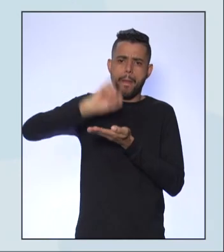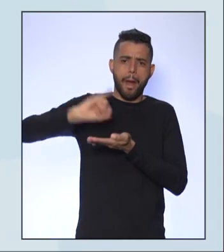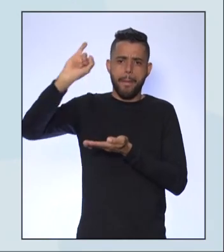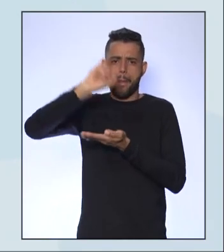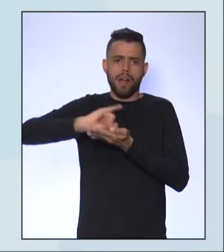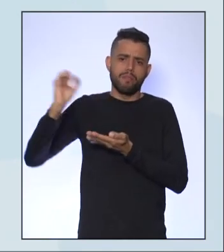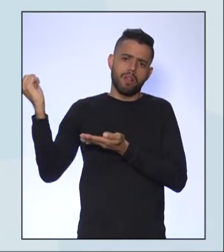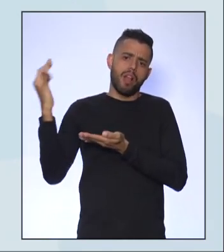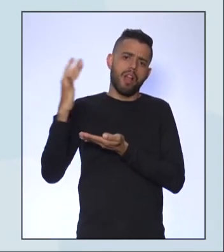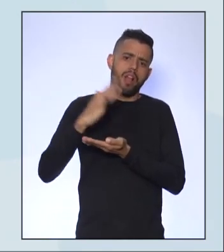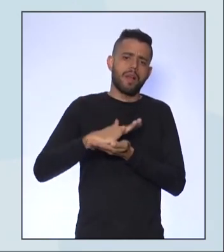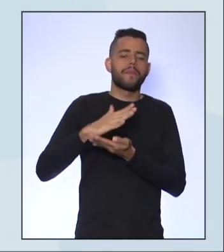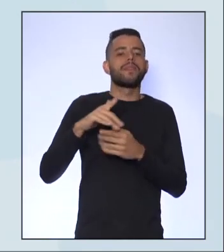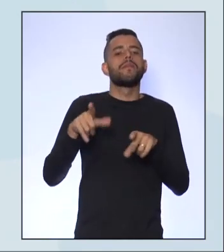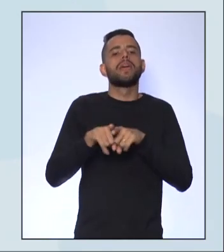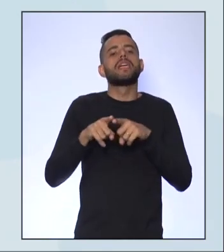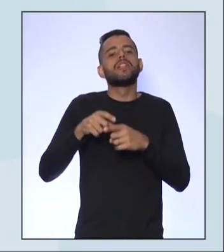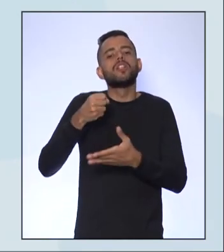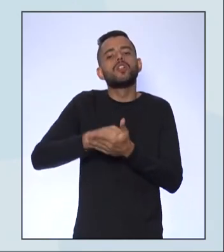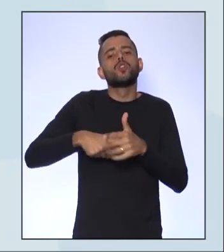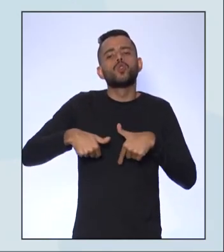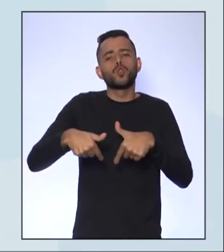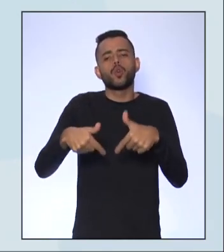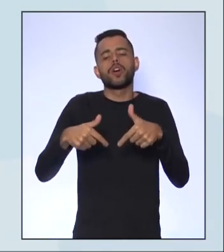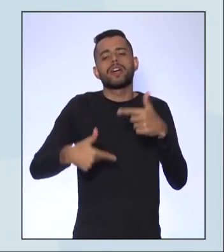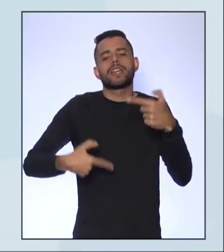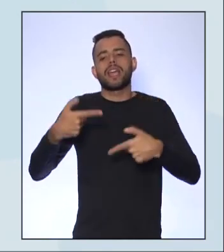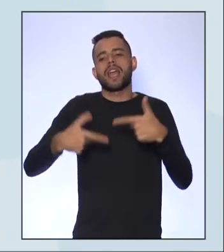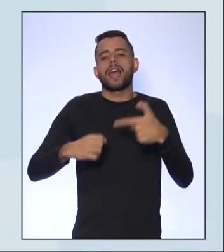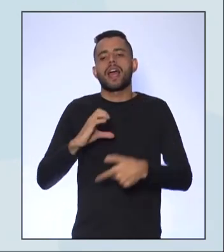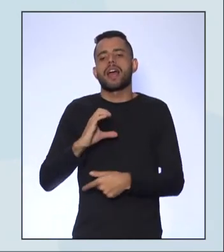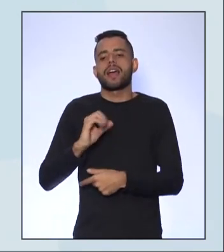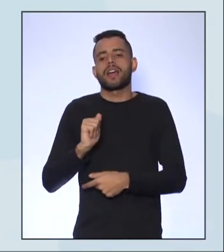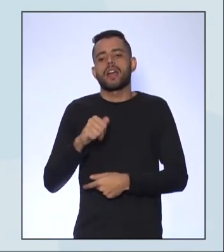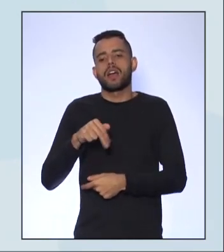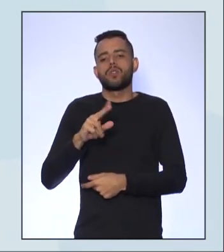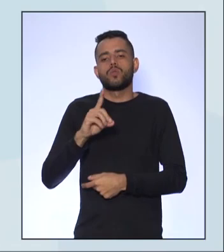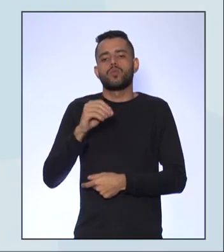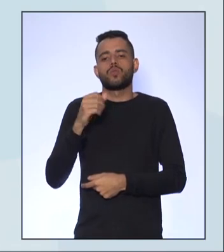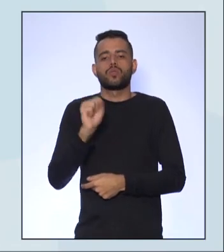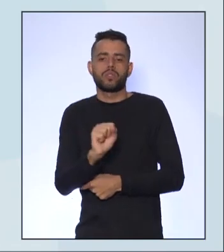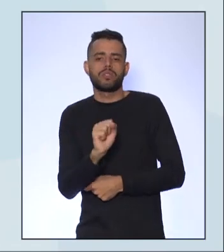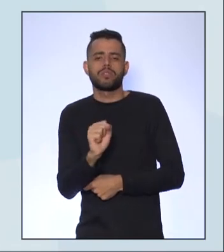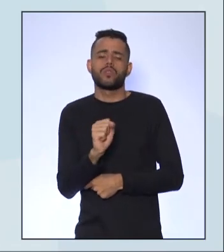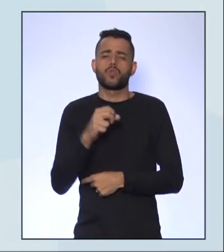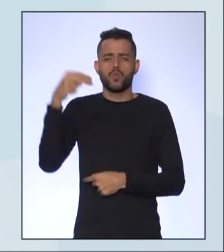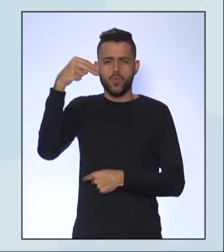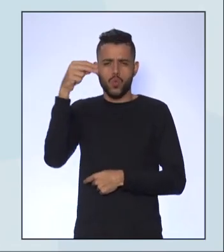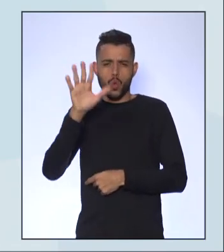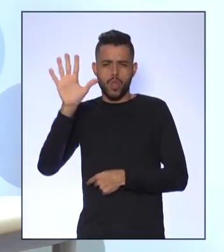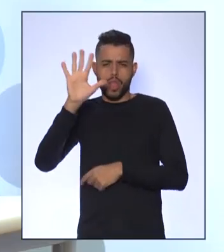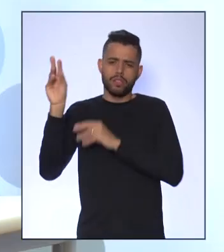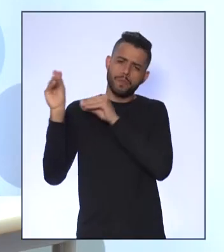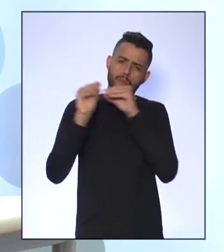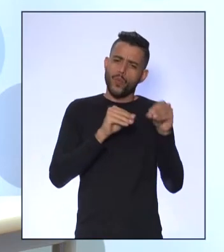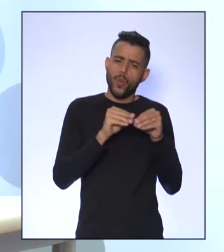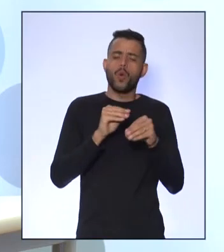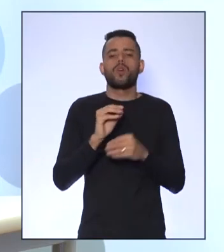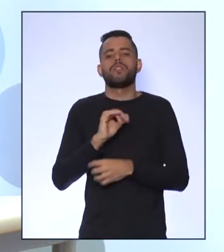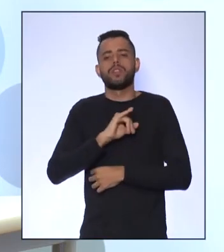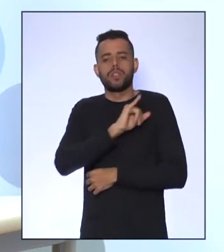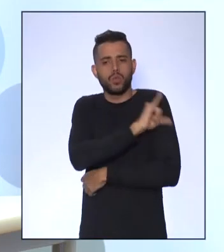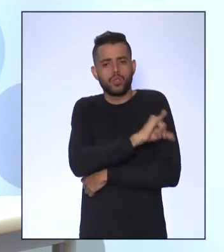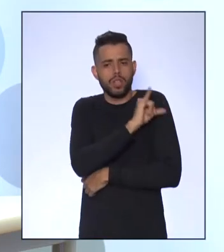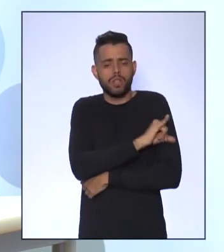que lutou na guerra de Canudos, que veio do Nordeste para o Rio de Janeiro. Essas pessoas também precisavam de